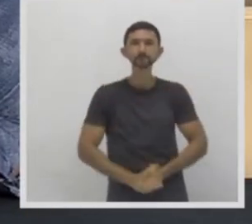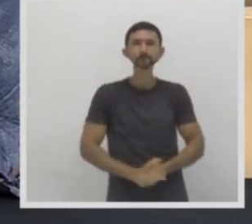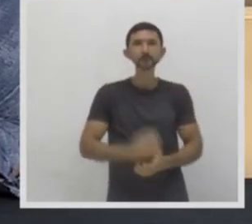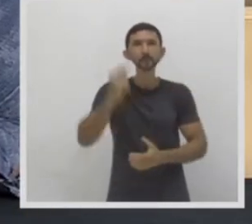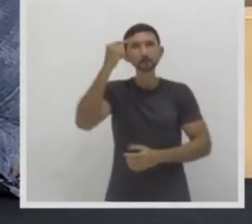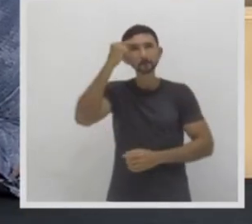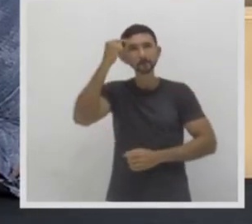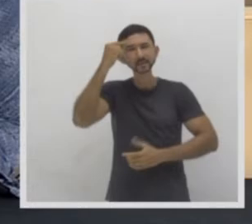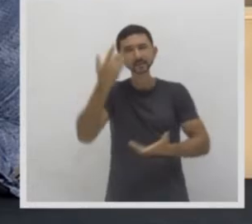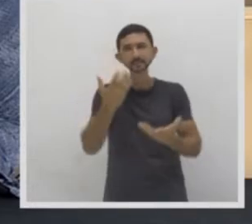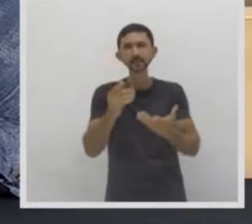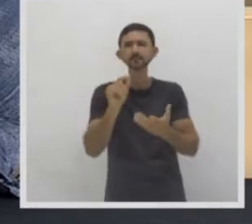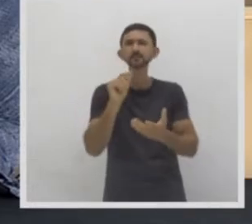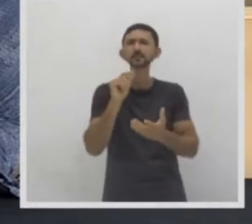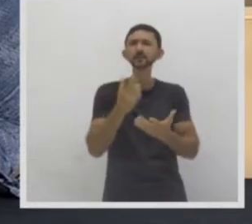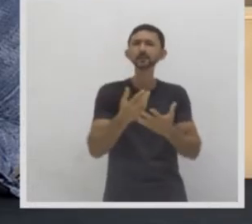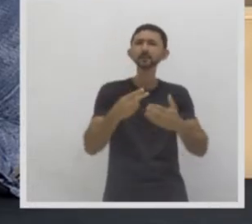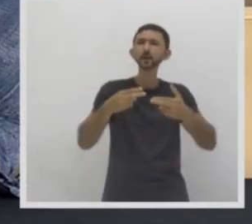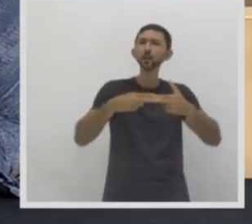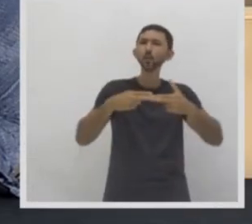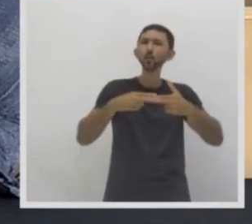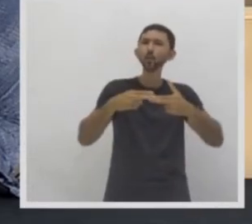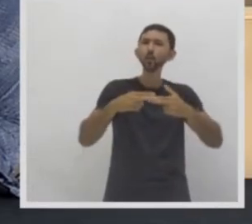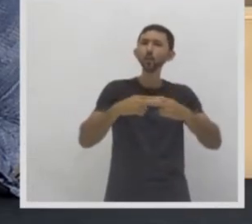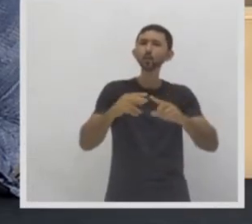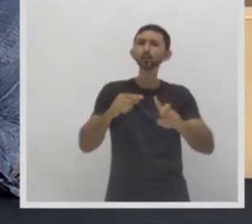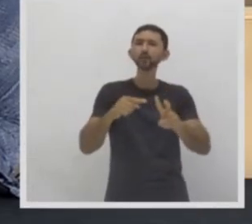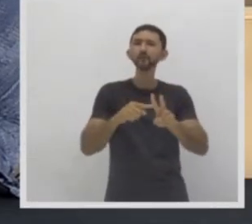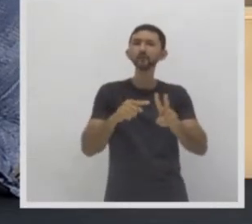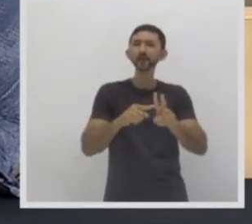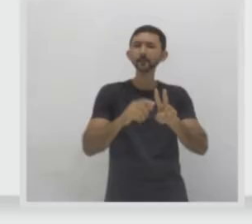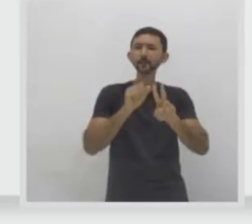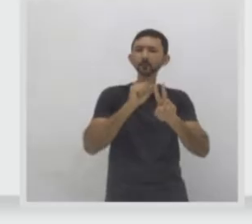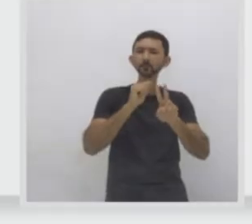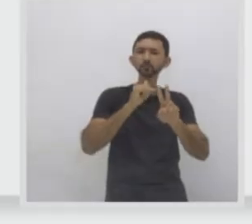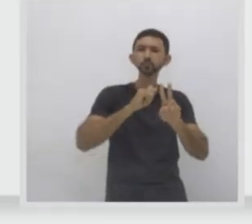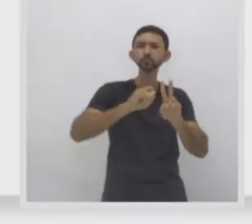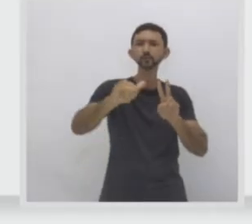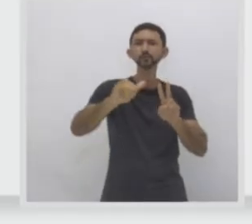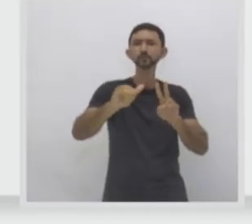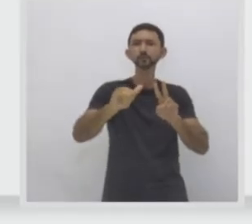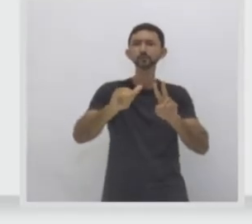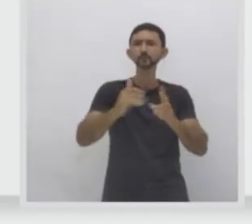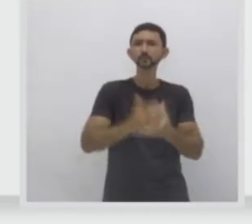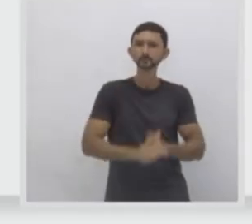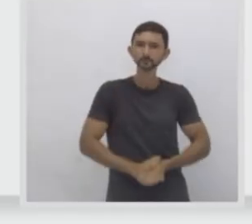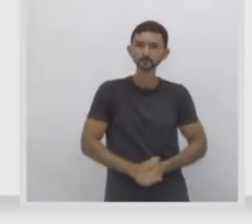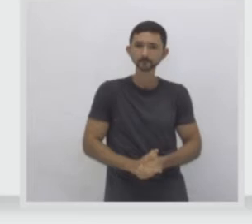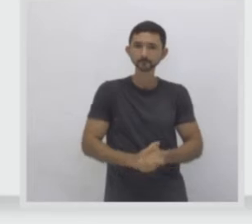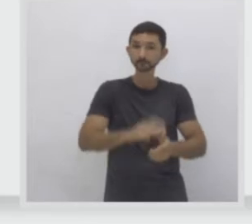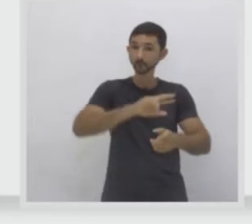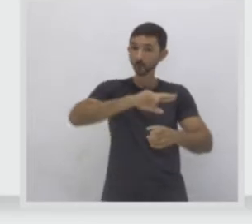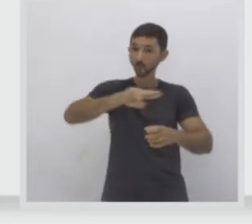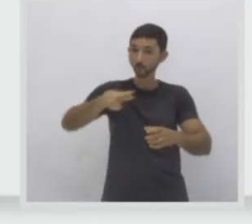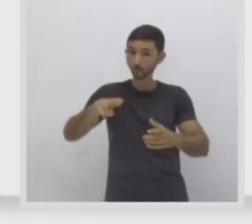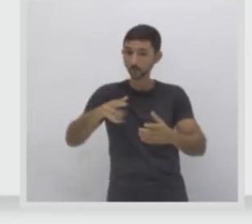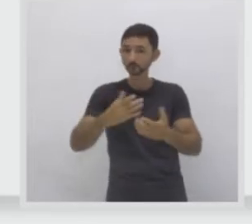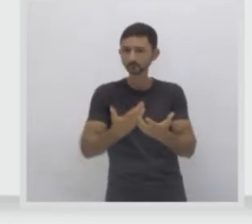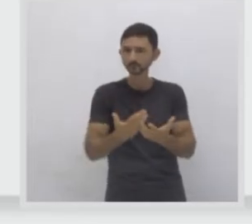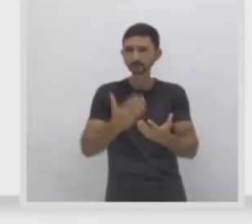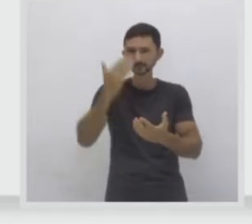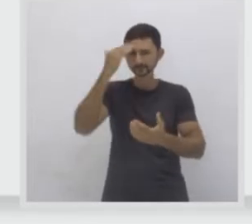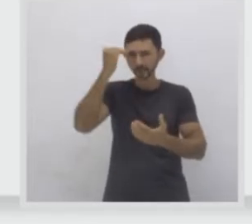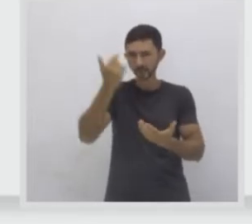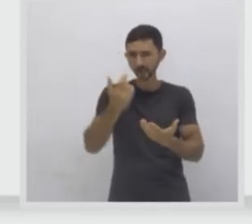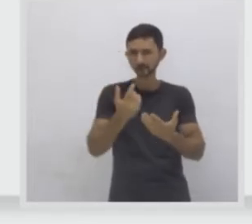Qual a justificativa para o uso do verbo transmitem estar no plural? Plural, singular, você se lembra